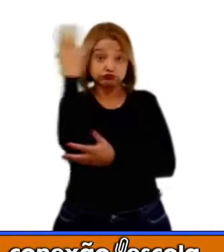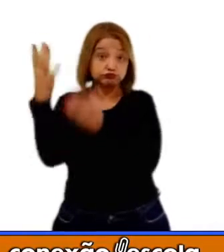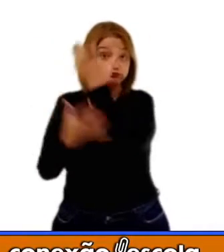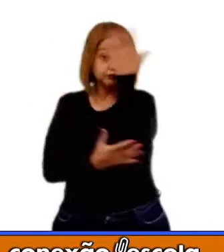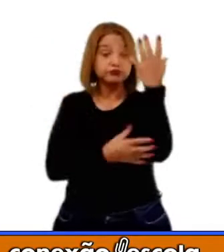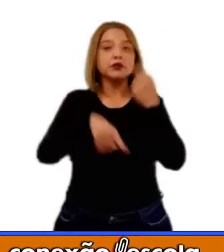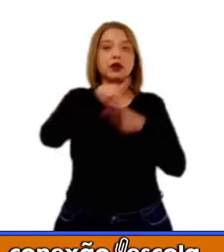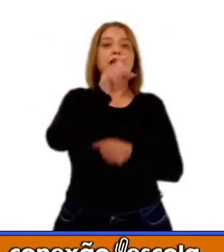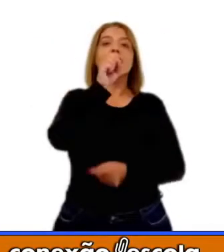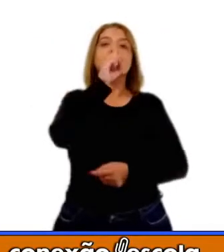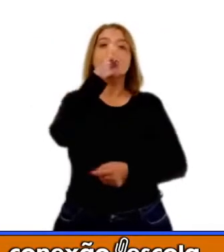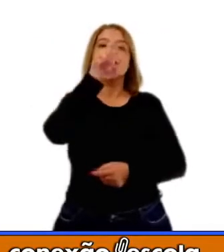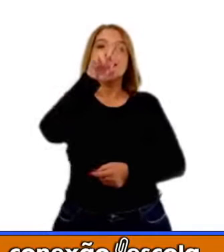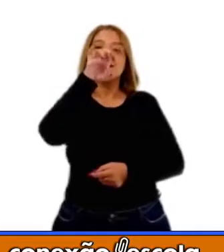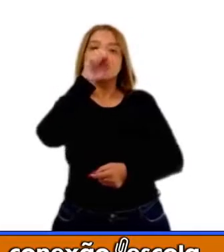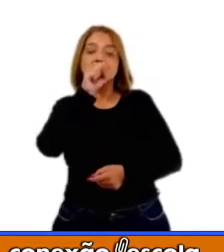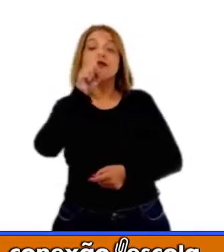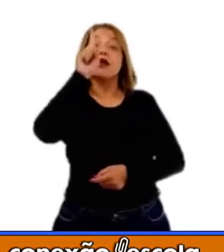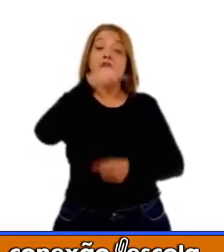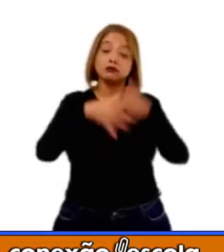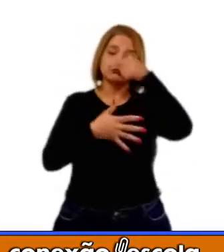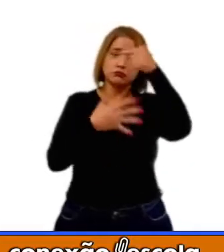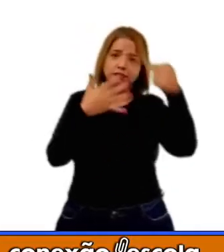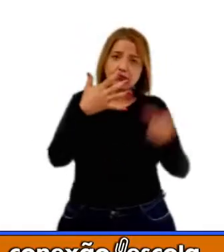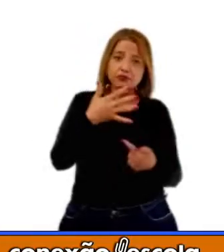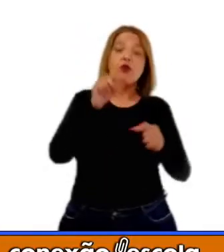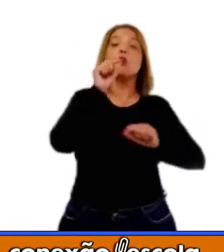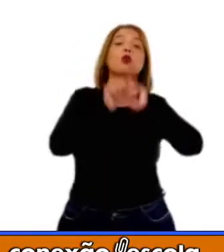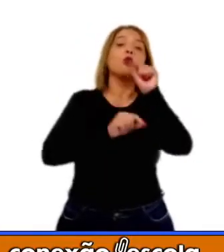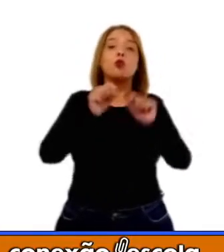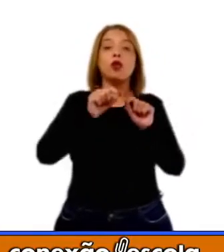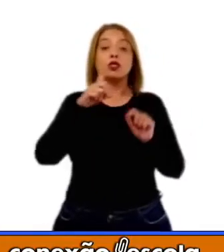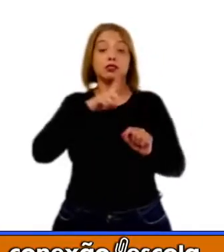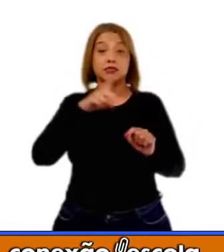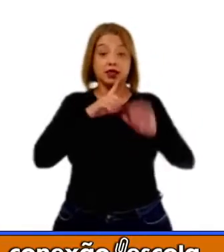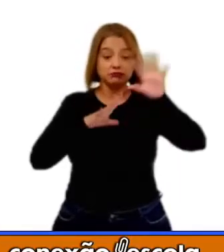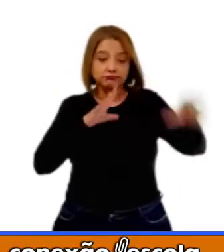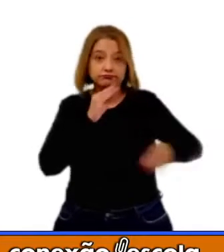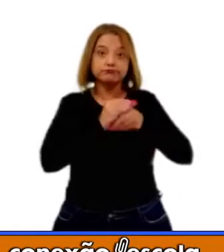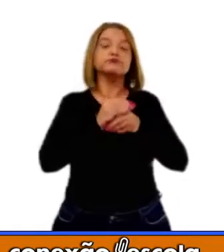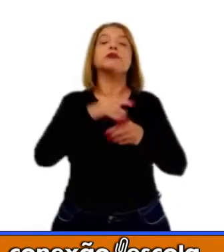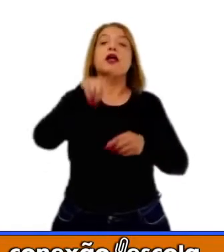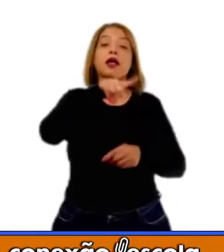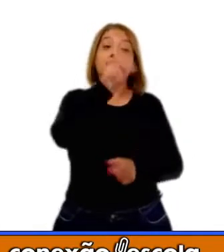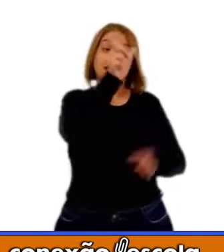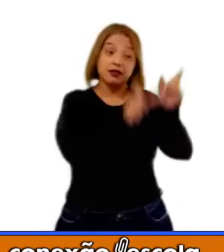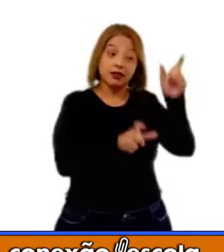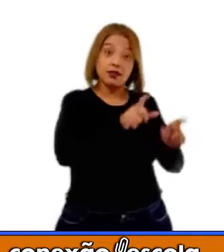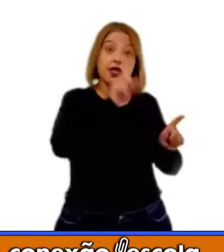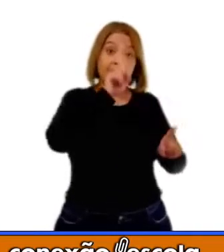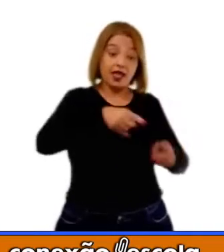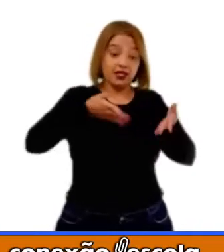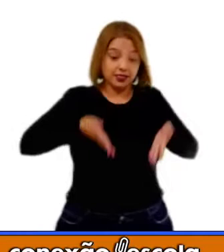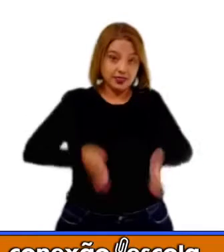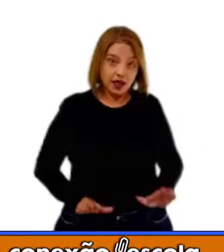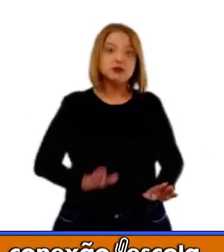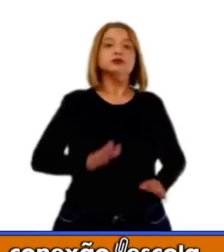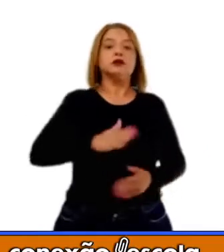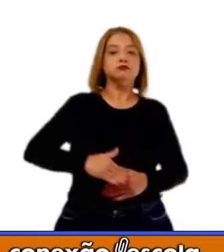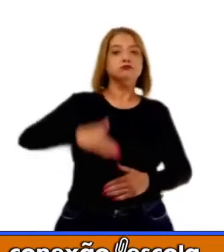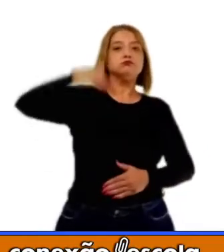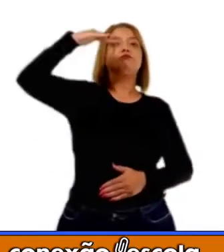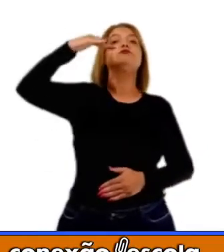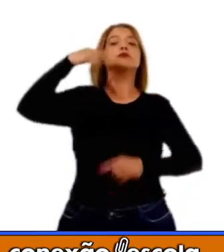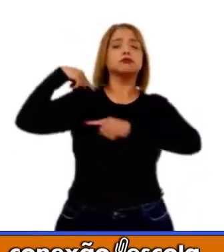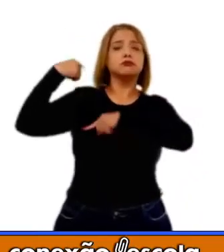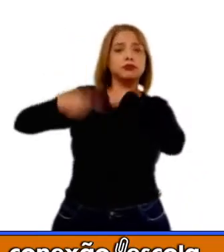chamamos de seres, que são os elementos que a compõem. Os seres vivos são aqueles que nascem, crescem, se